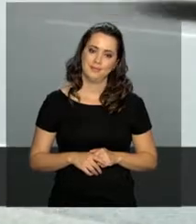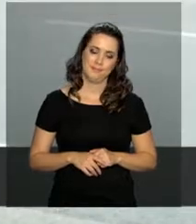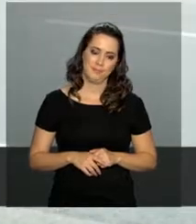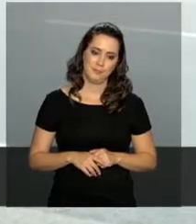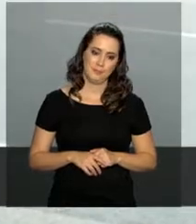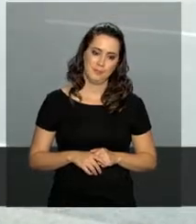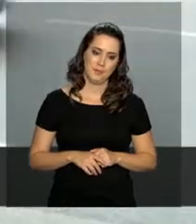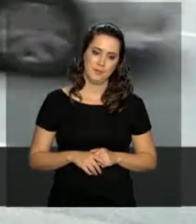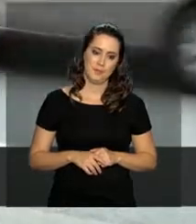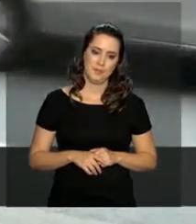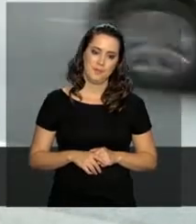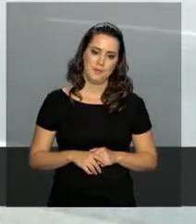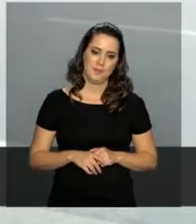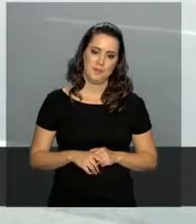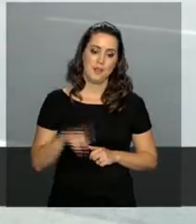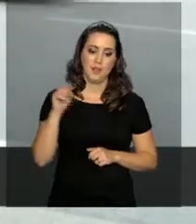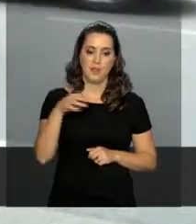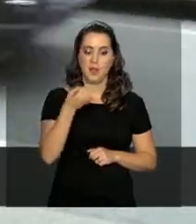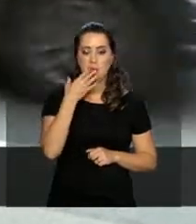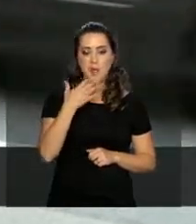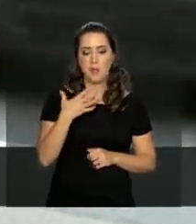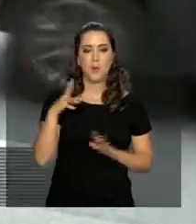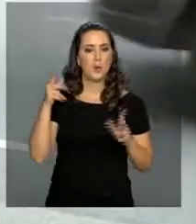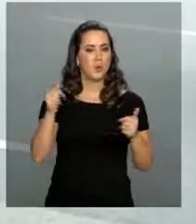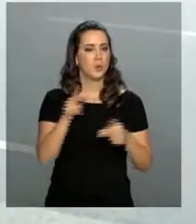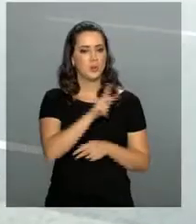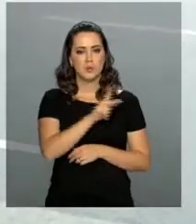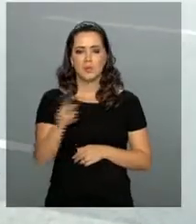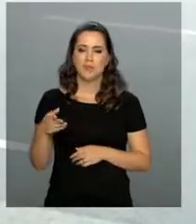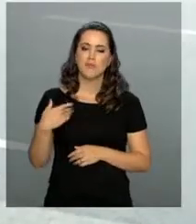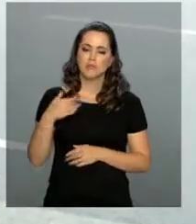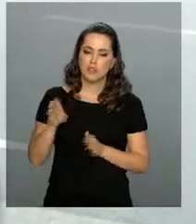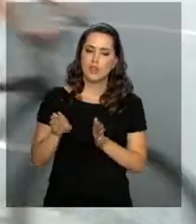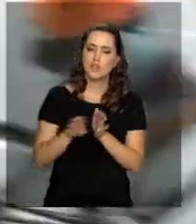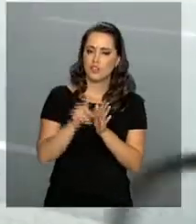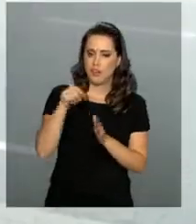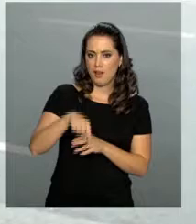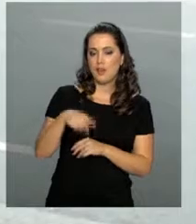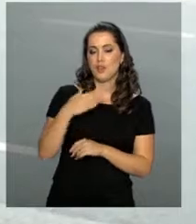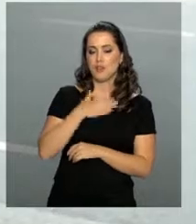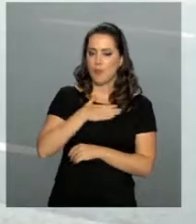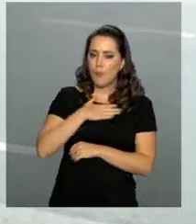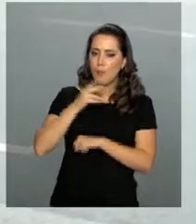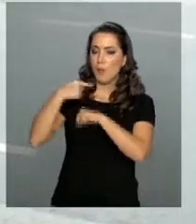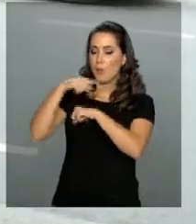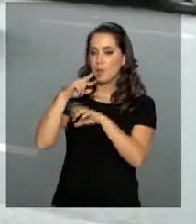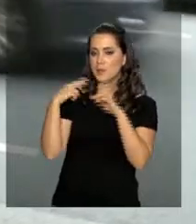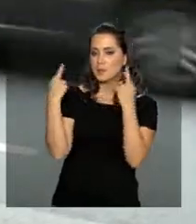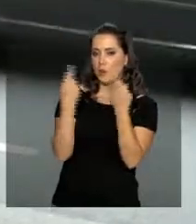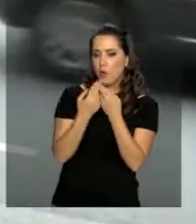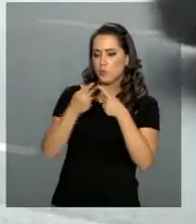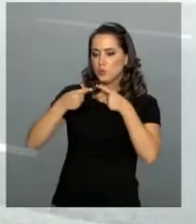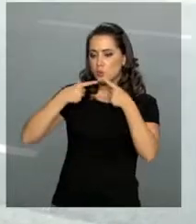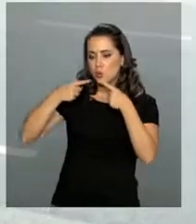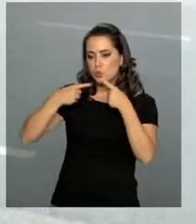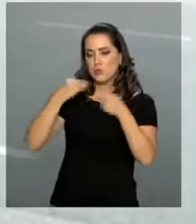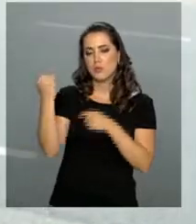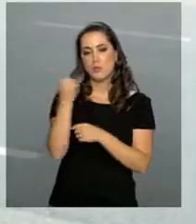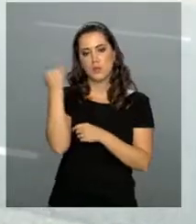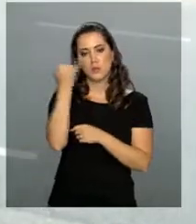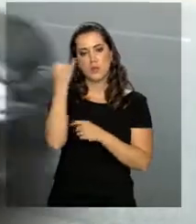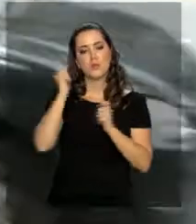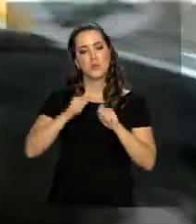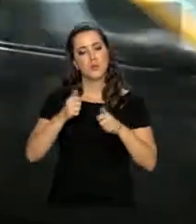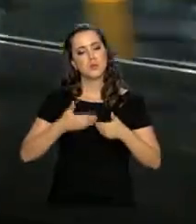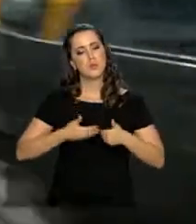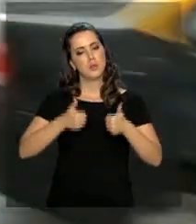ainda mim país é bom que venham todos os presidentes ao meu país para que façam reuniões para tratar muitas coisas que se podem